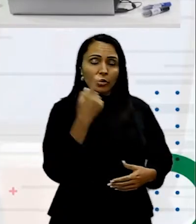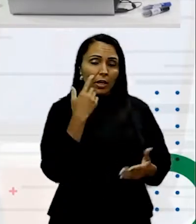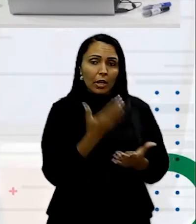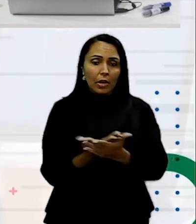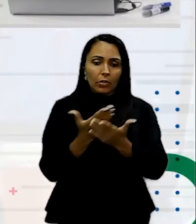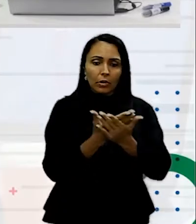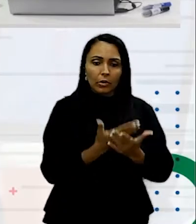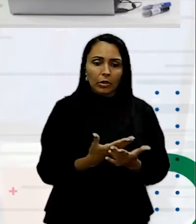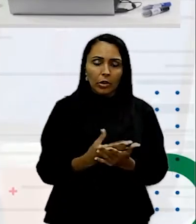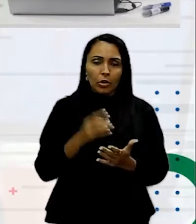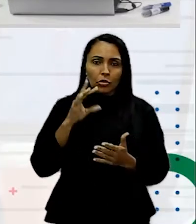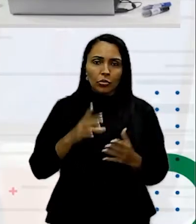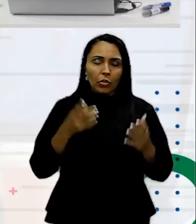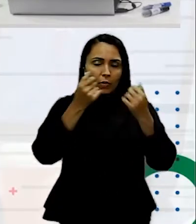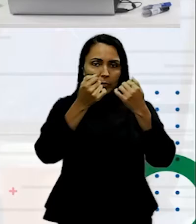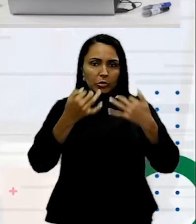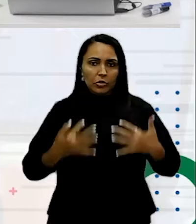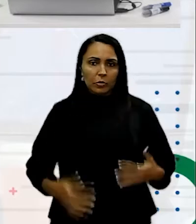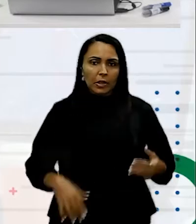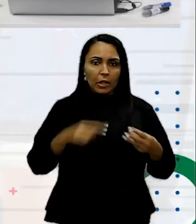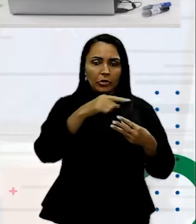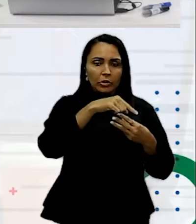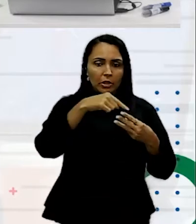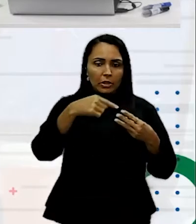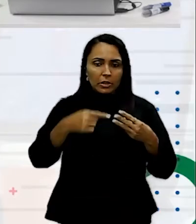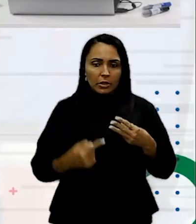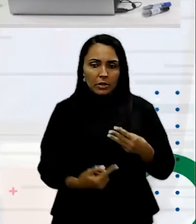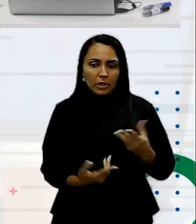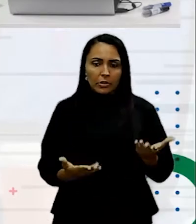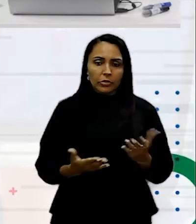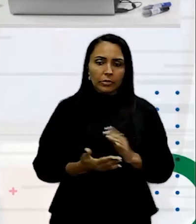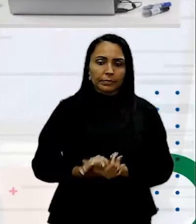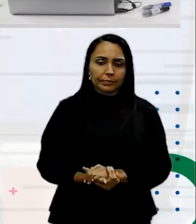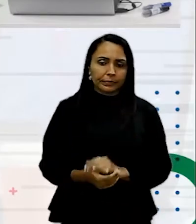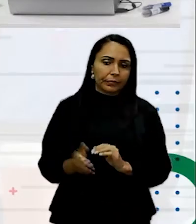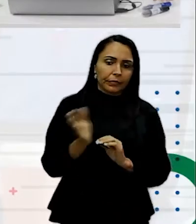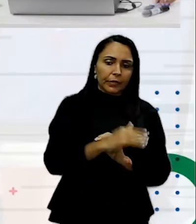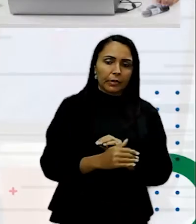só abordar esses três iniciais e mais usuais. Então vamos lá.